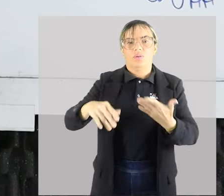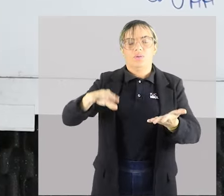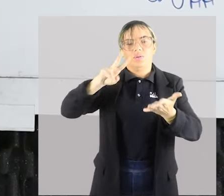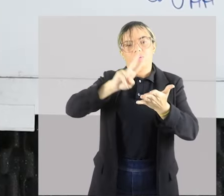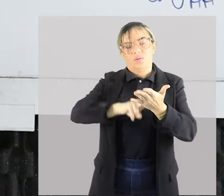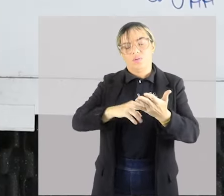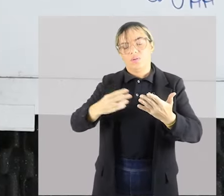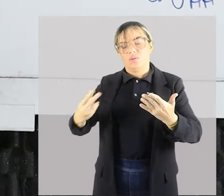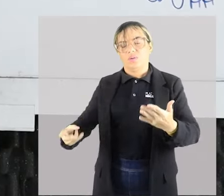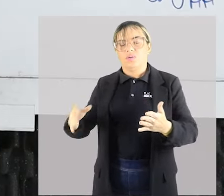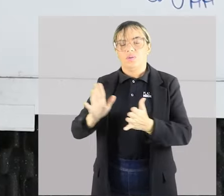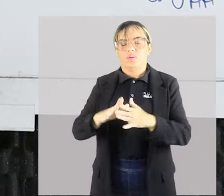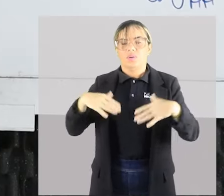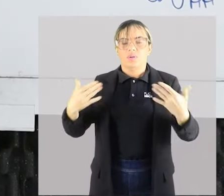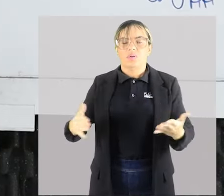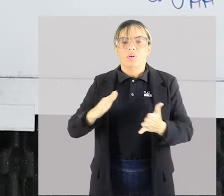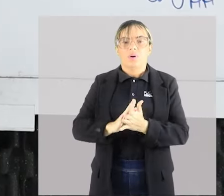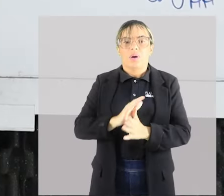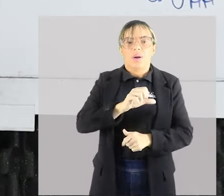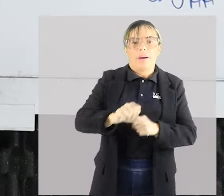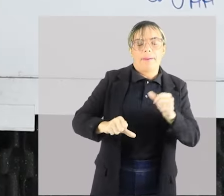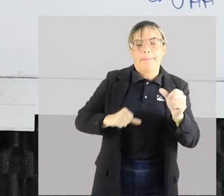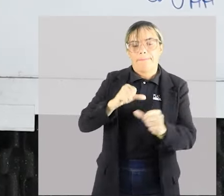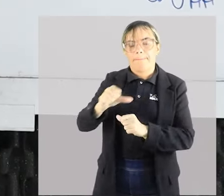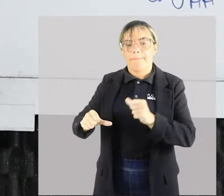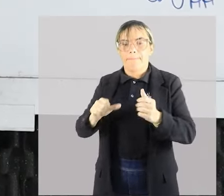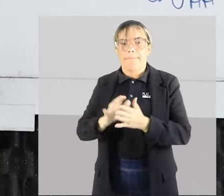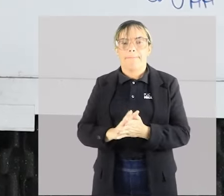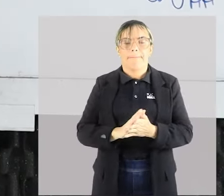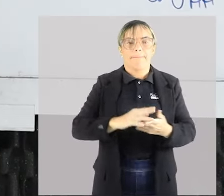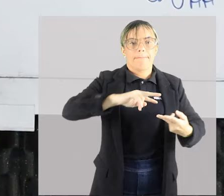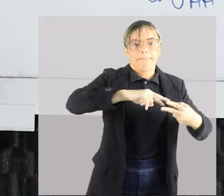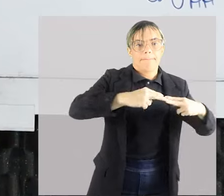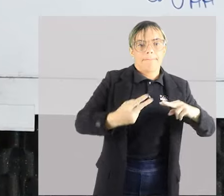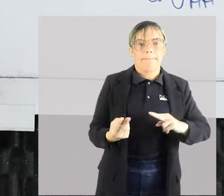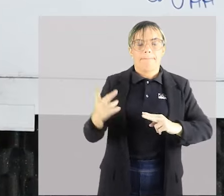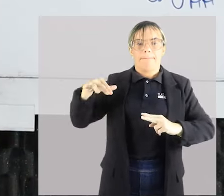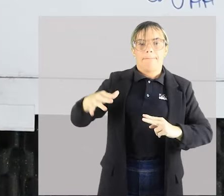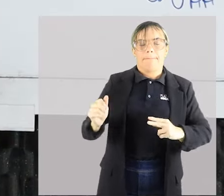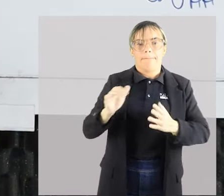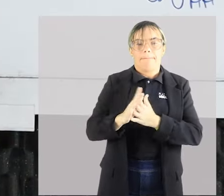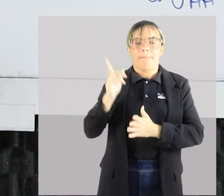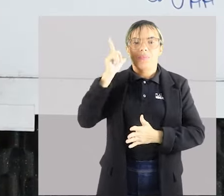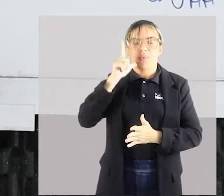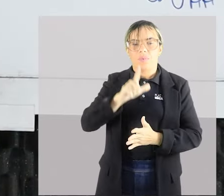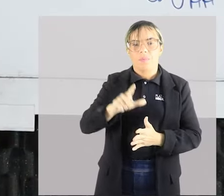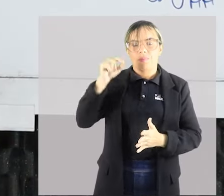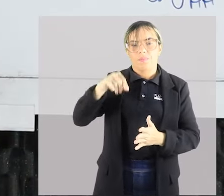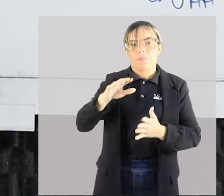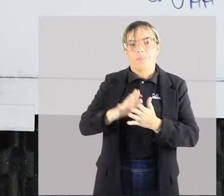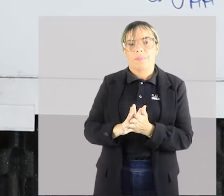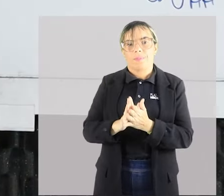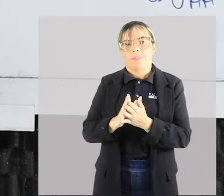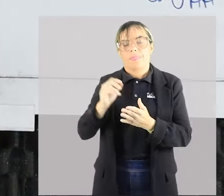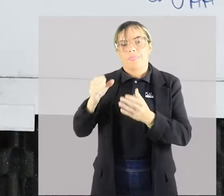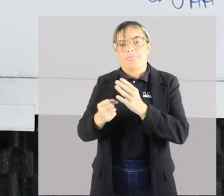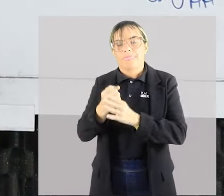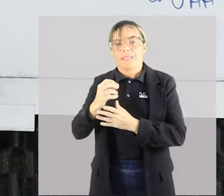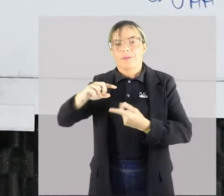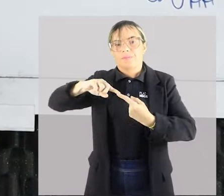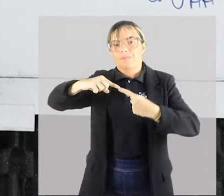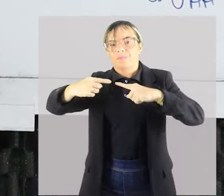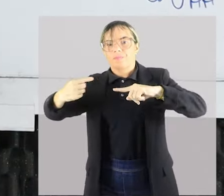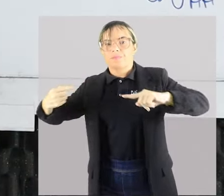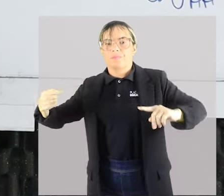transcrição essa transformação do DNA né e a gente consegue sintetizar o RNA